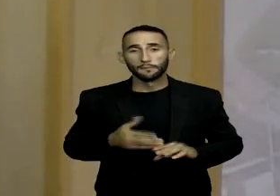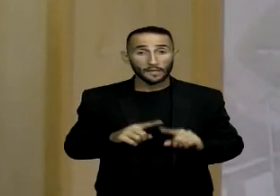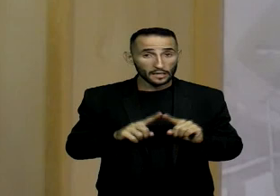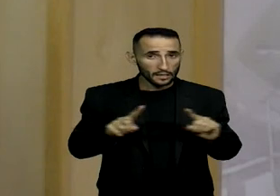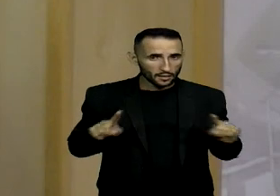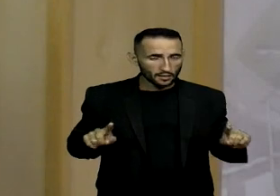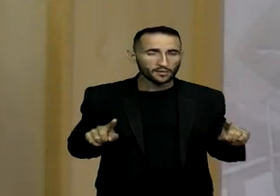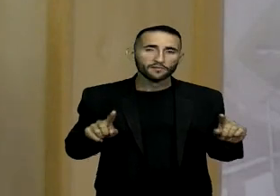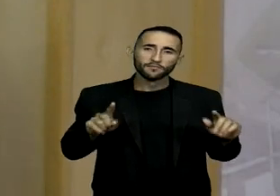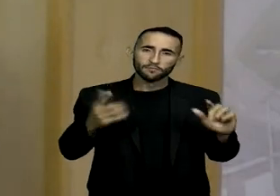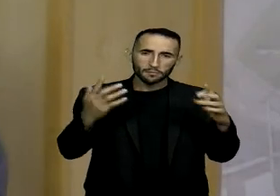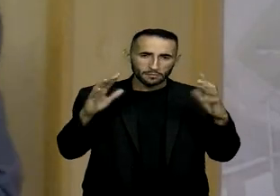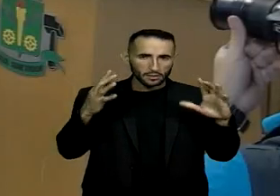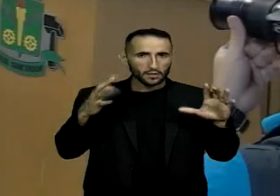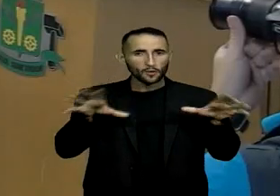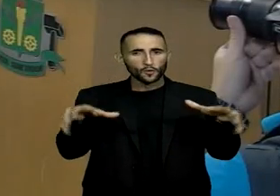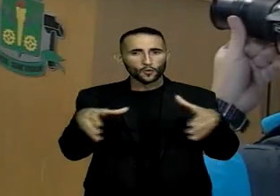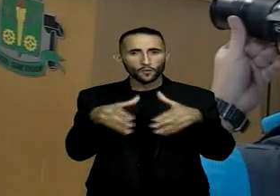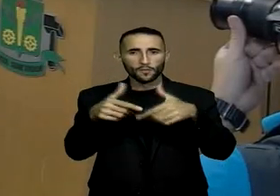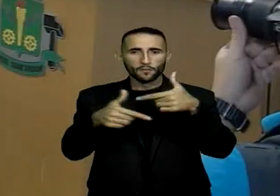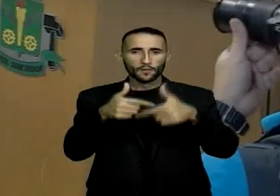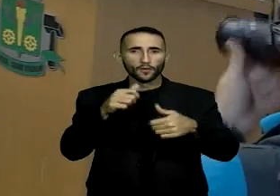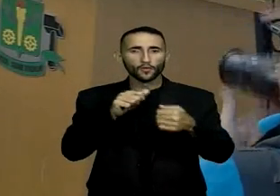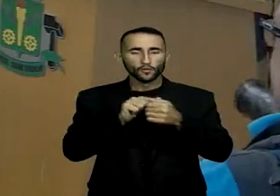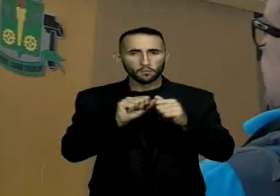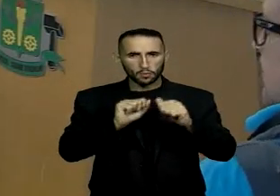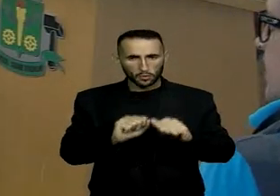você e toda a sua equipe, tá?